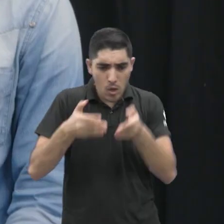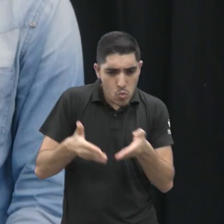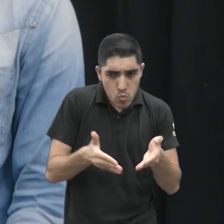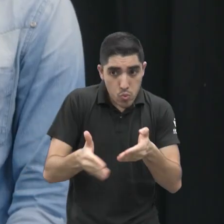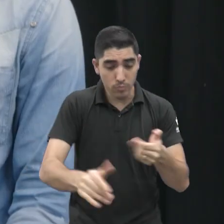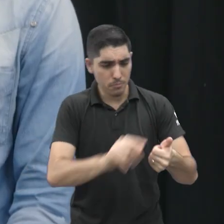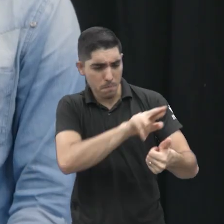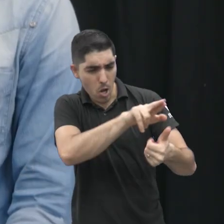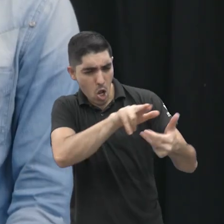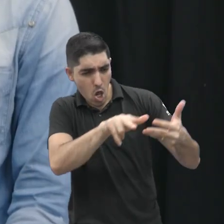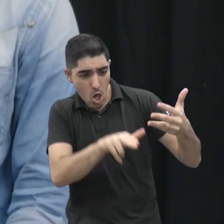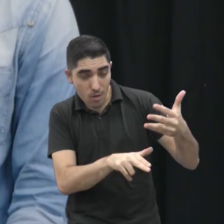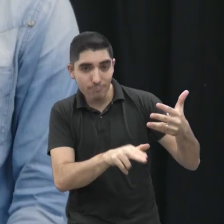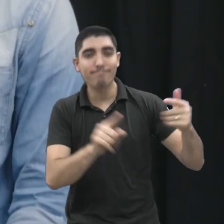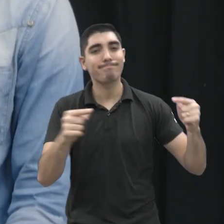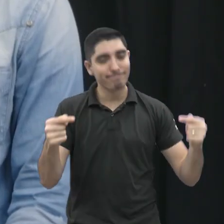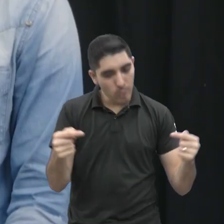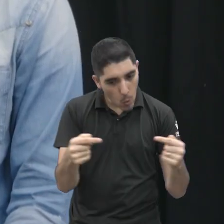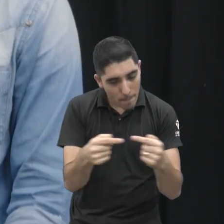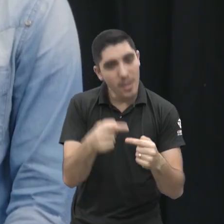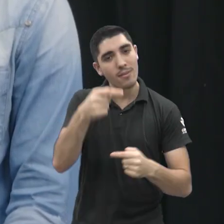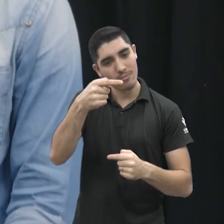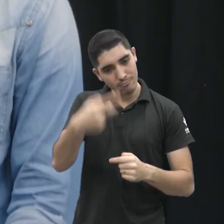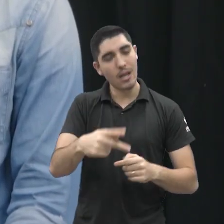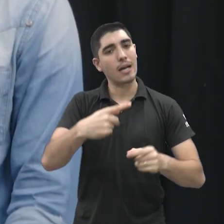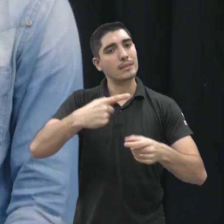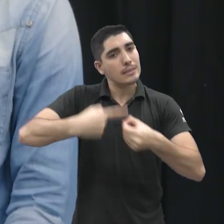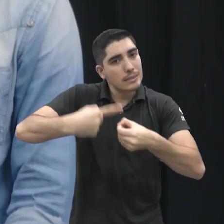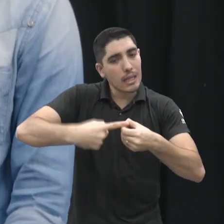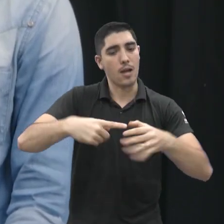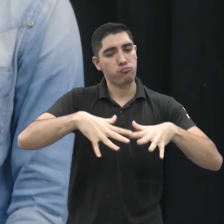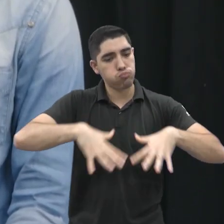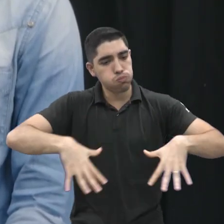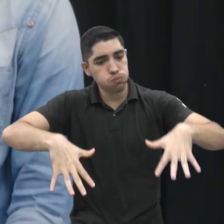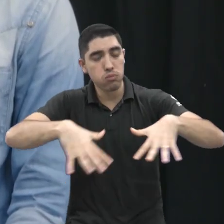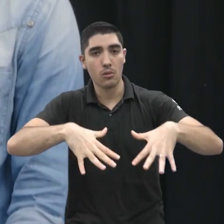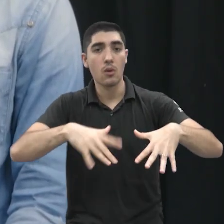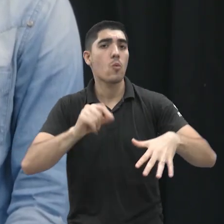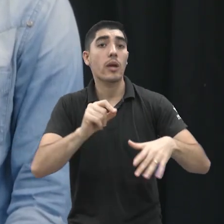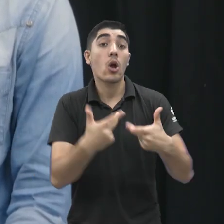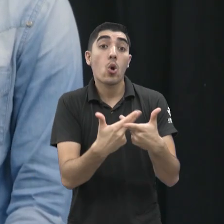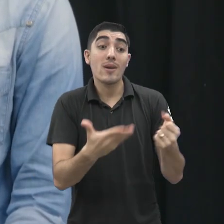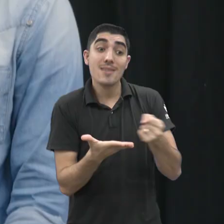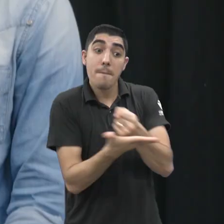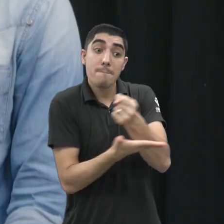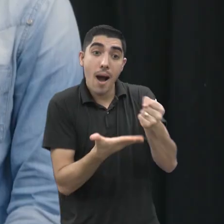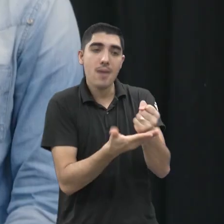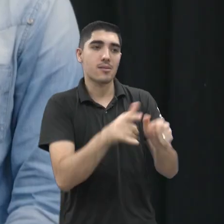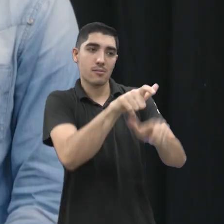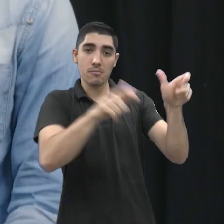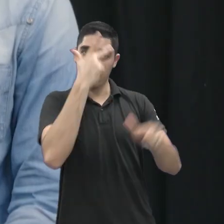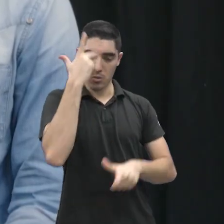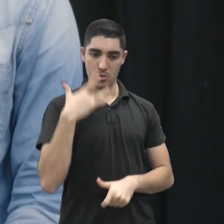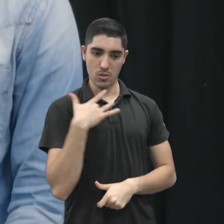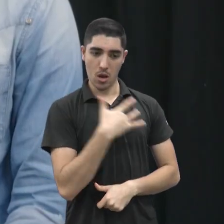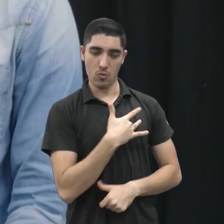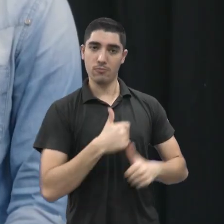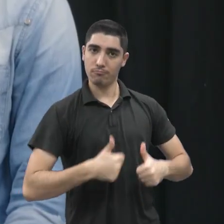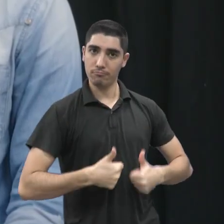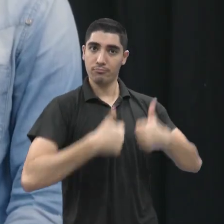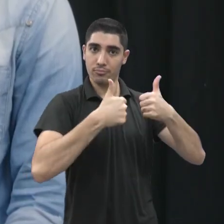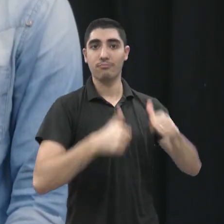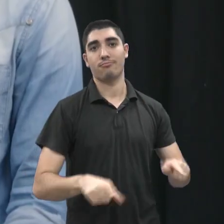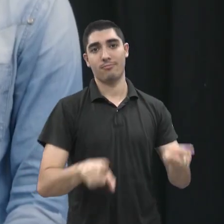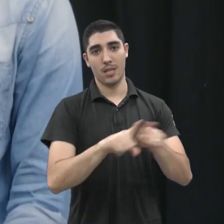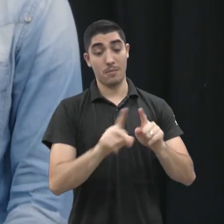ao saneamento básico. São serviços essenciais na garantia da saúde pública e preservação e prevenção